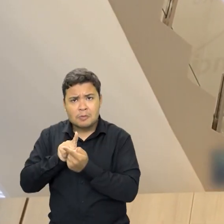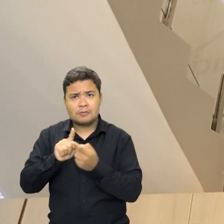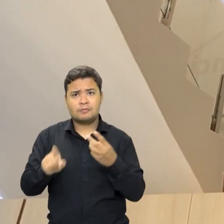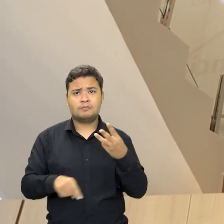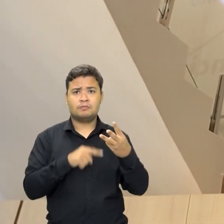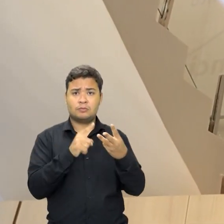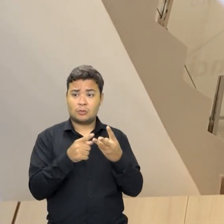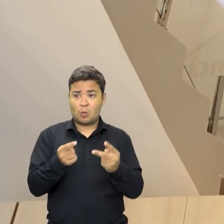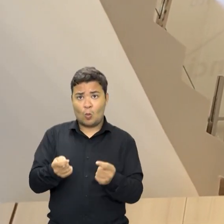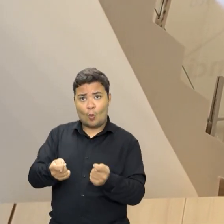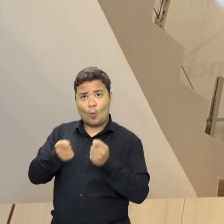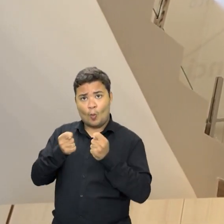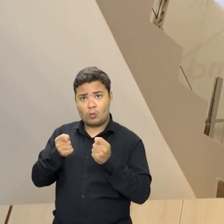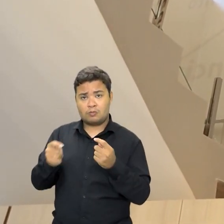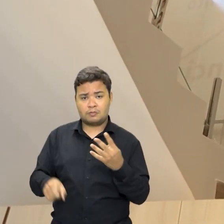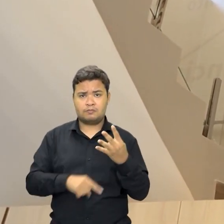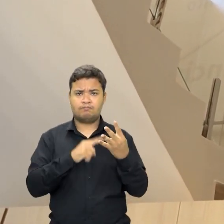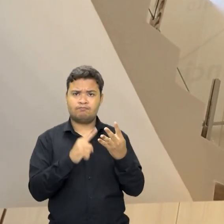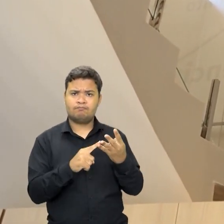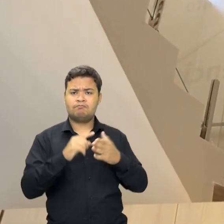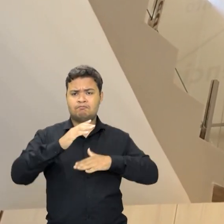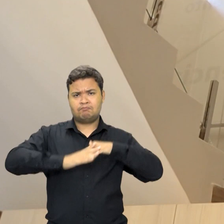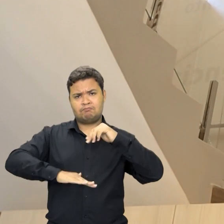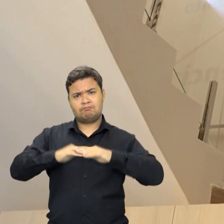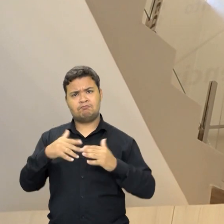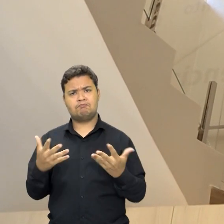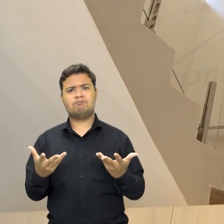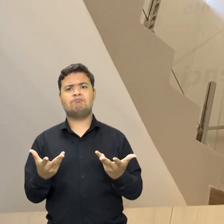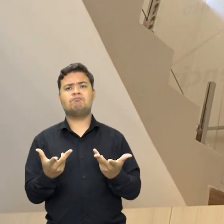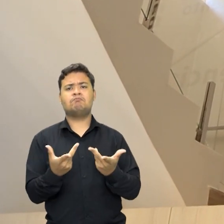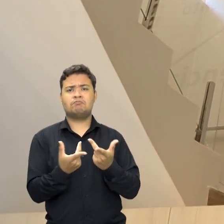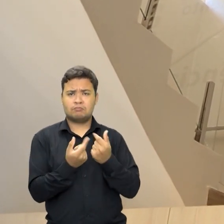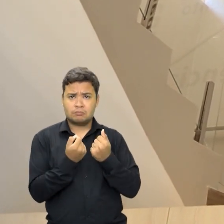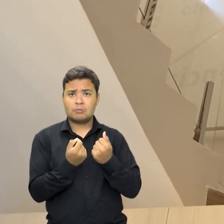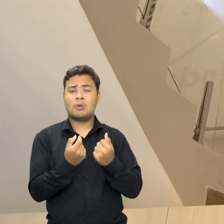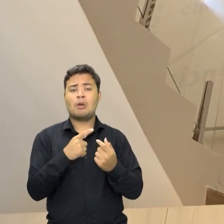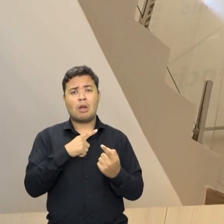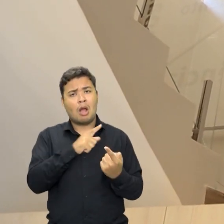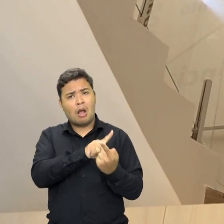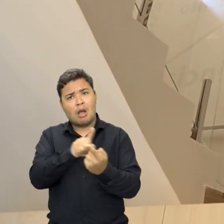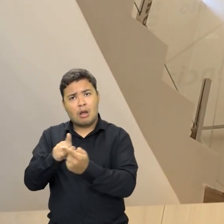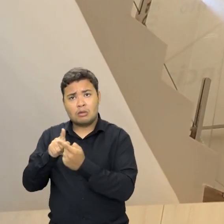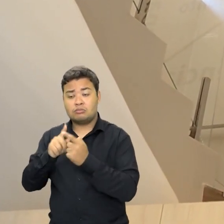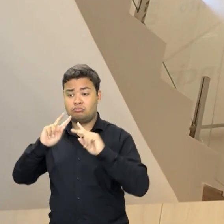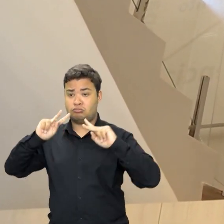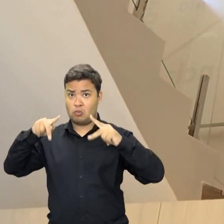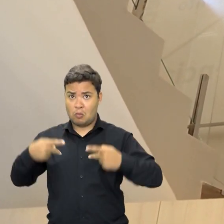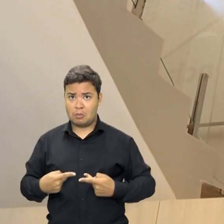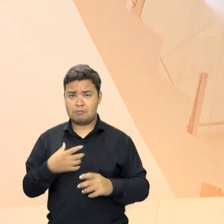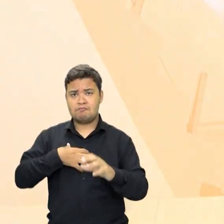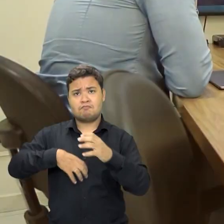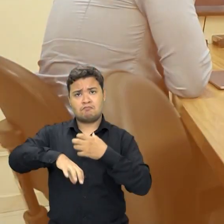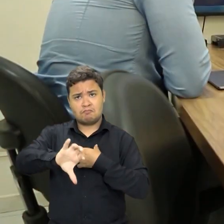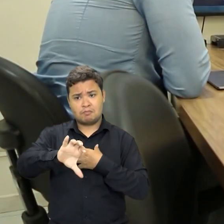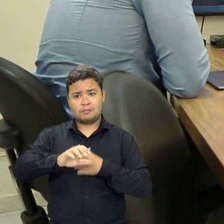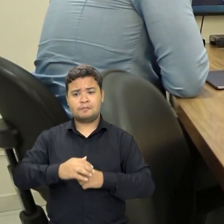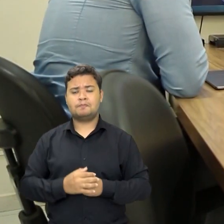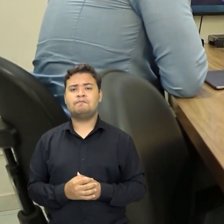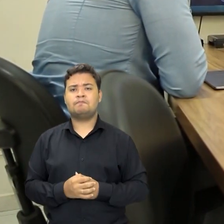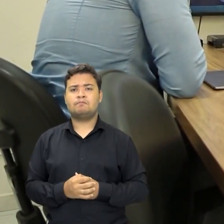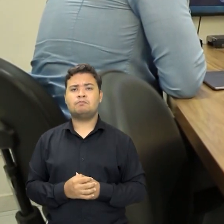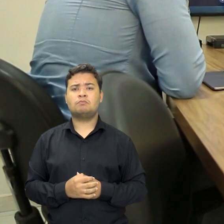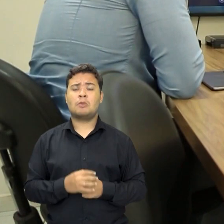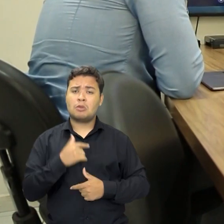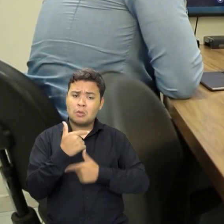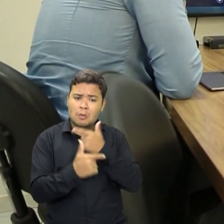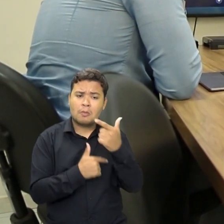assistenciais, otimização de custos, eficiência e eficácia em uma assistência humanizada. Assim, ela